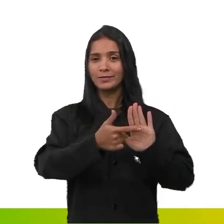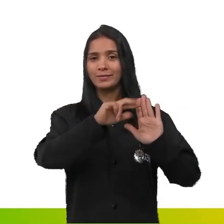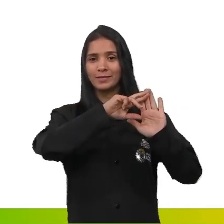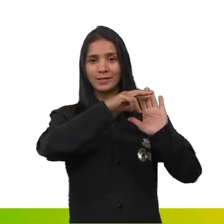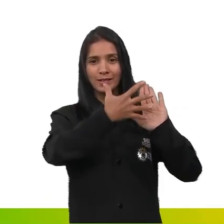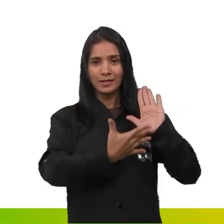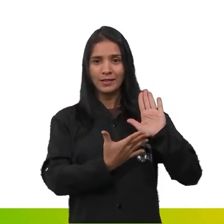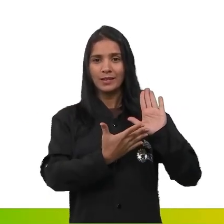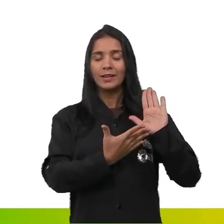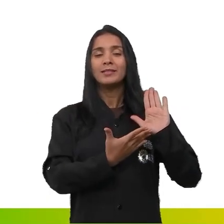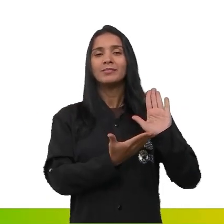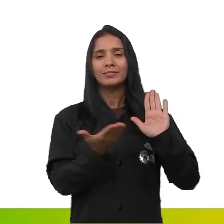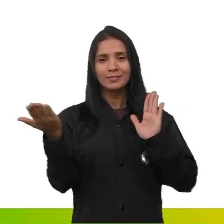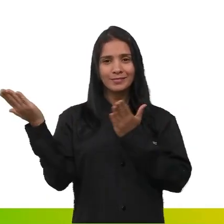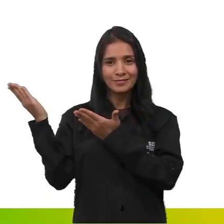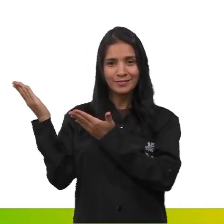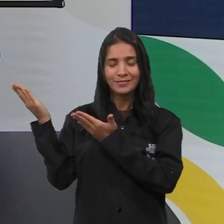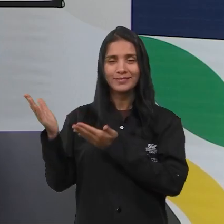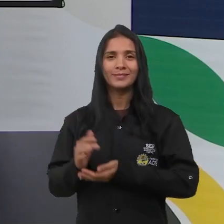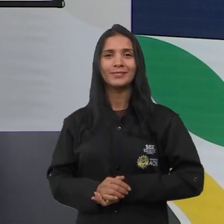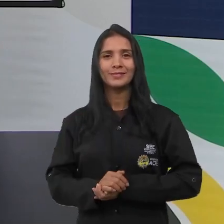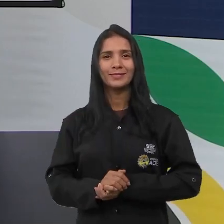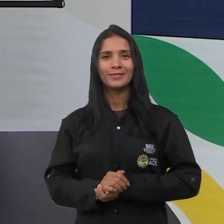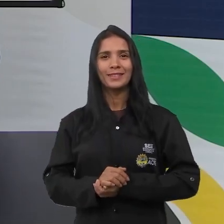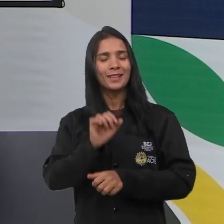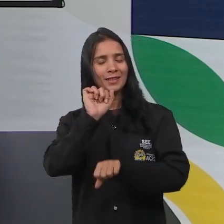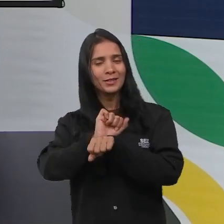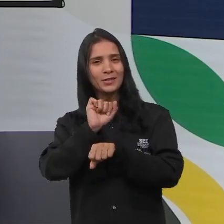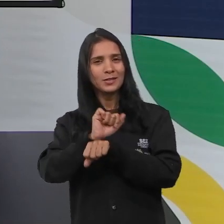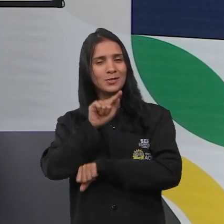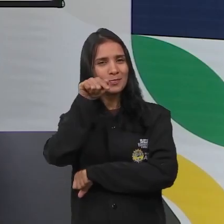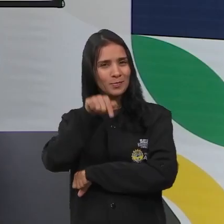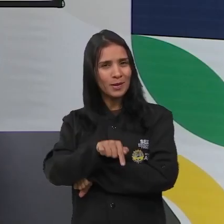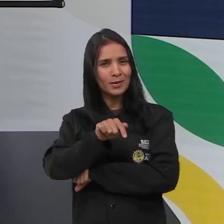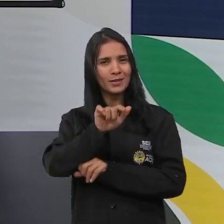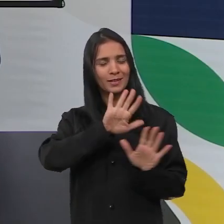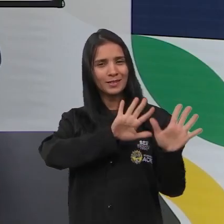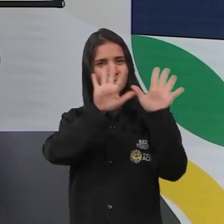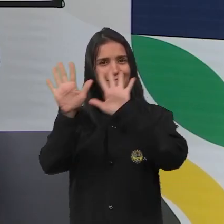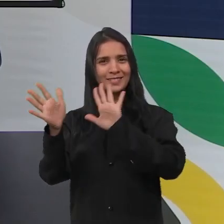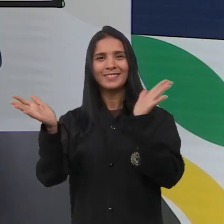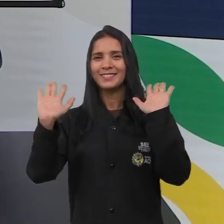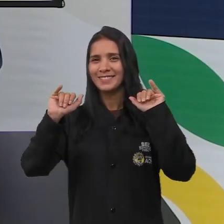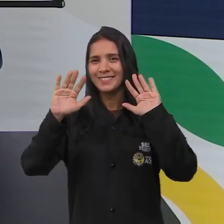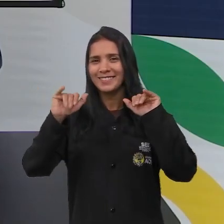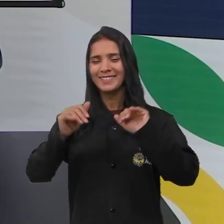referências e aguardo vocês na próxima aula. Até mais!